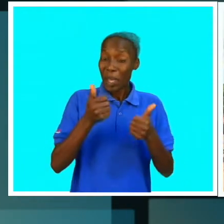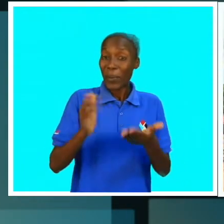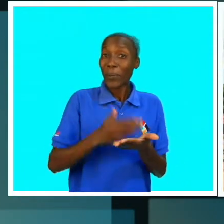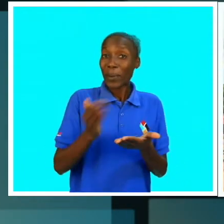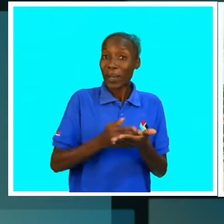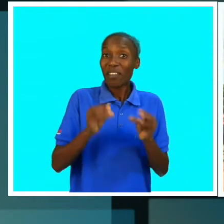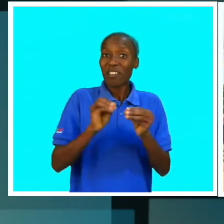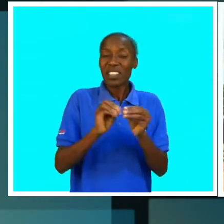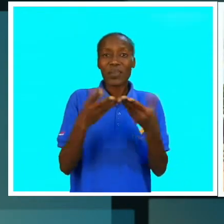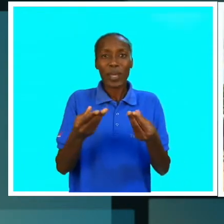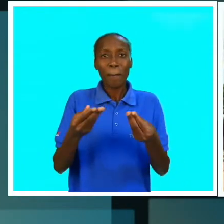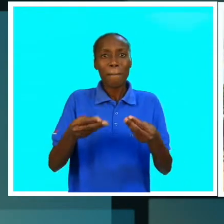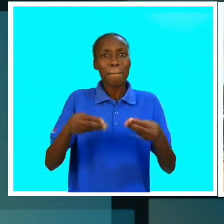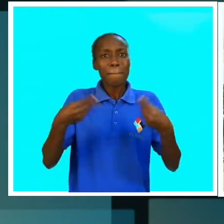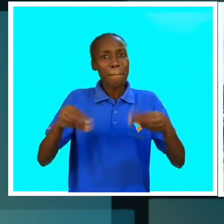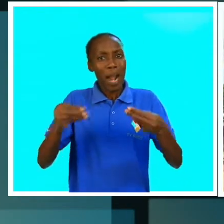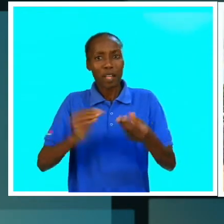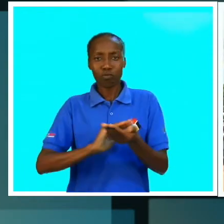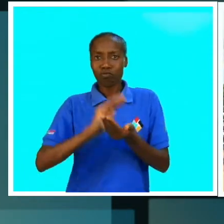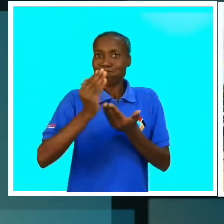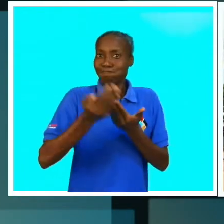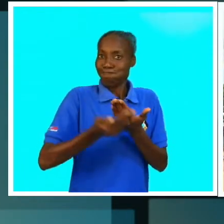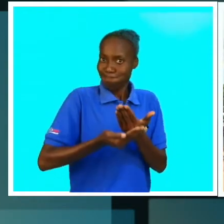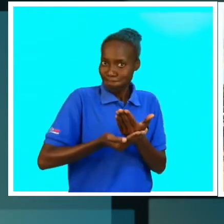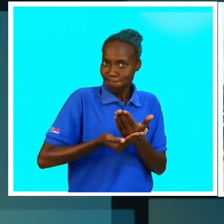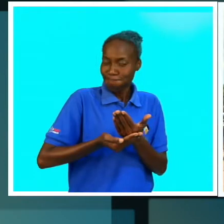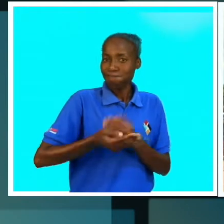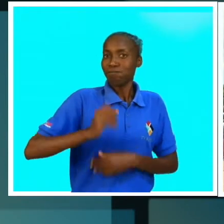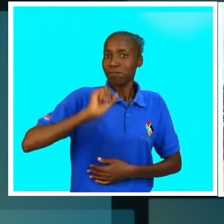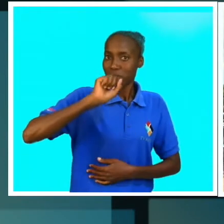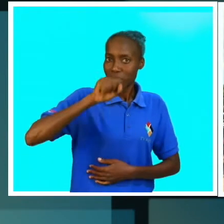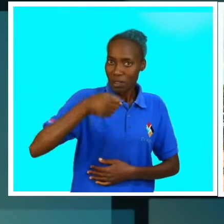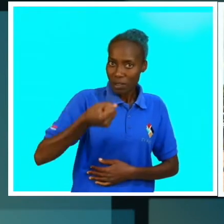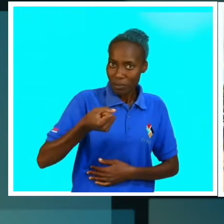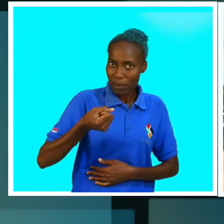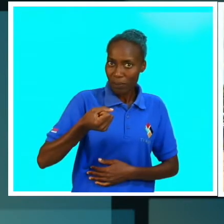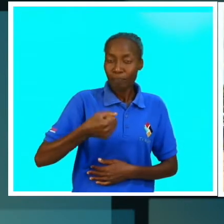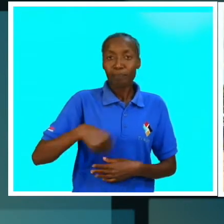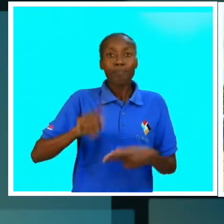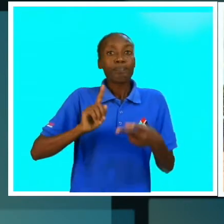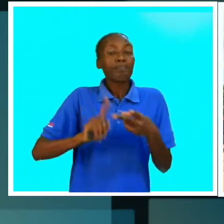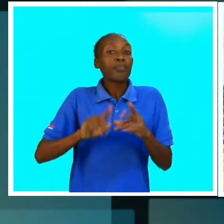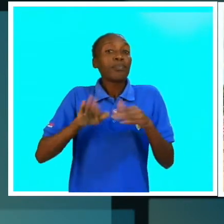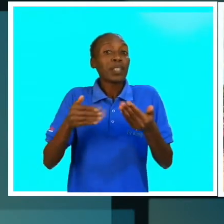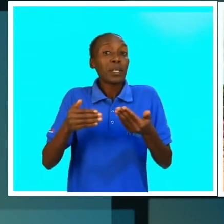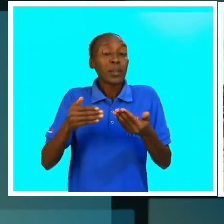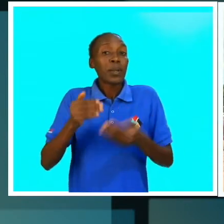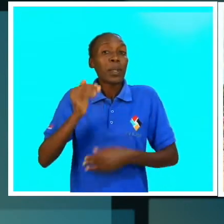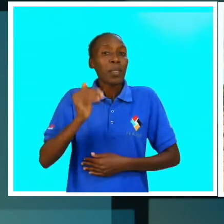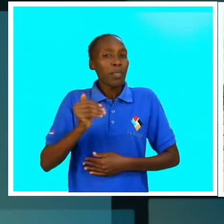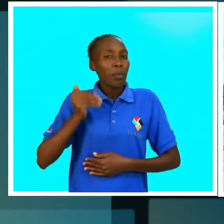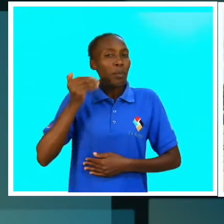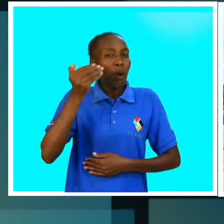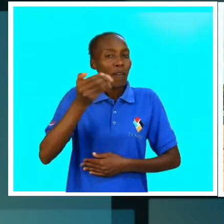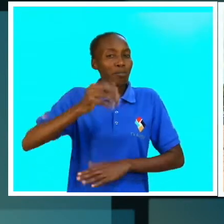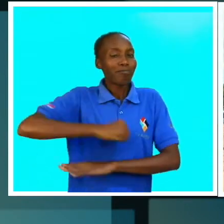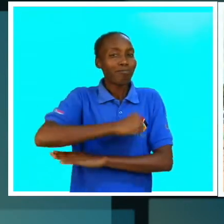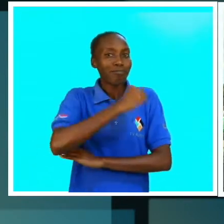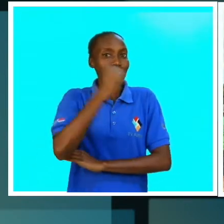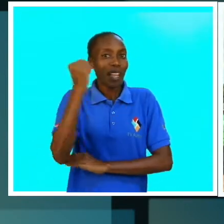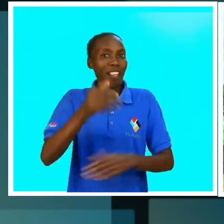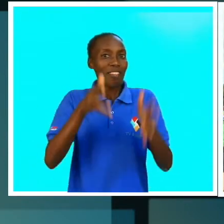com os sacos, para conseguir, quando passarem de